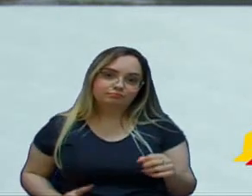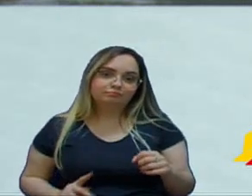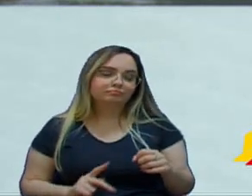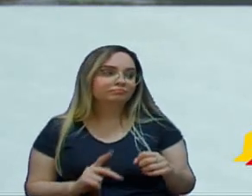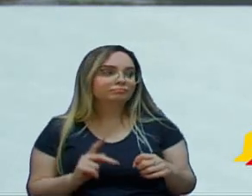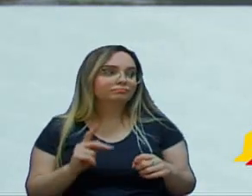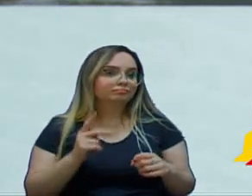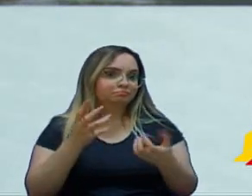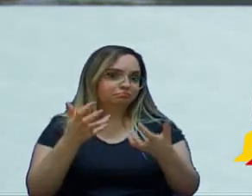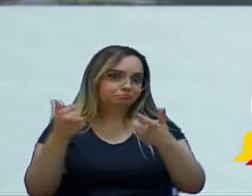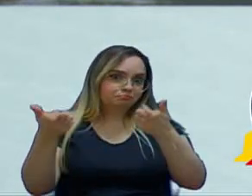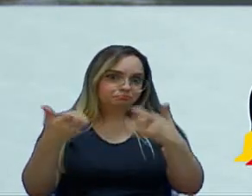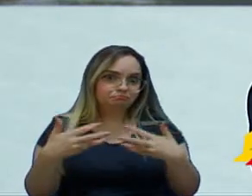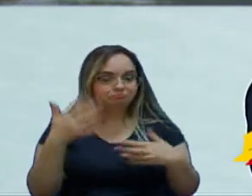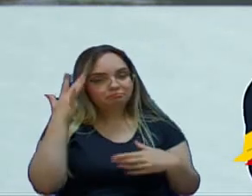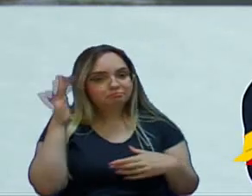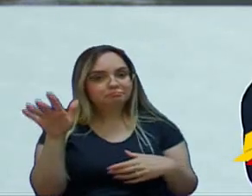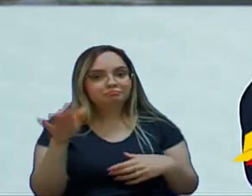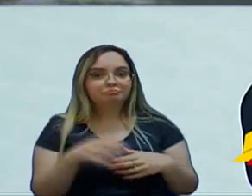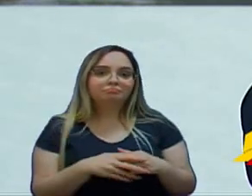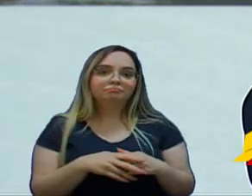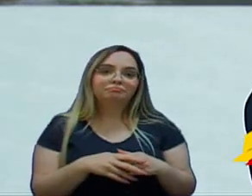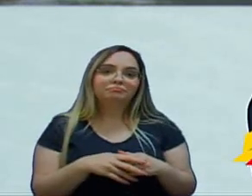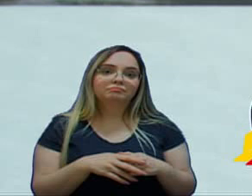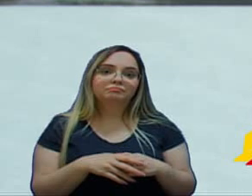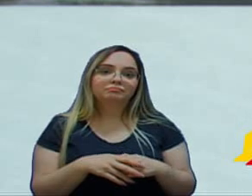se você quiser falar, presidente, você...